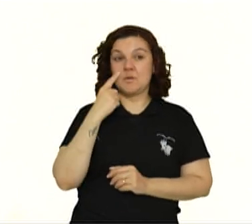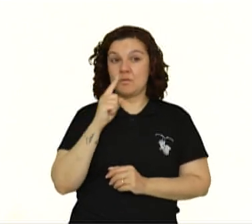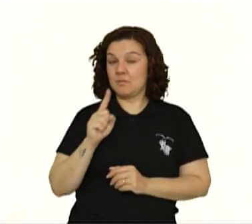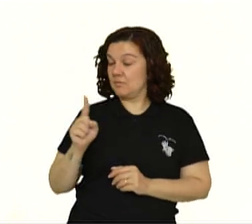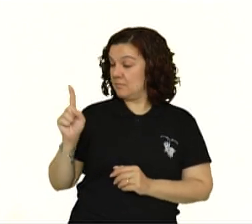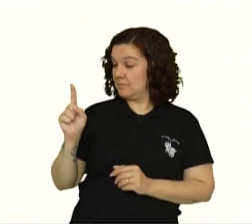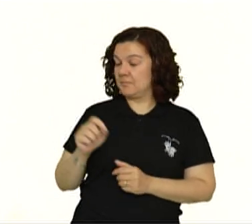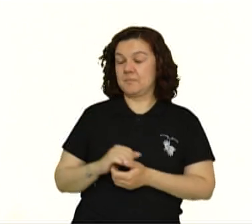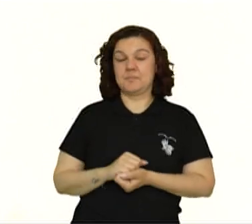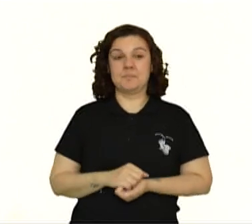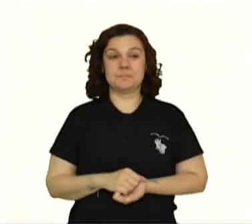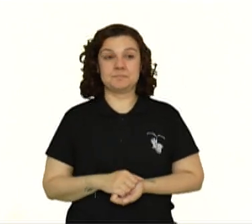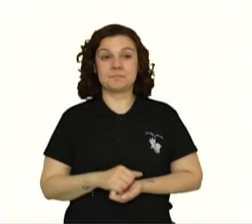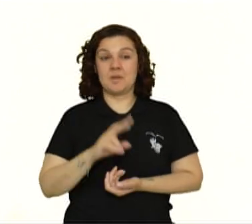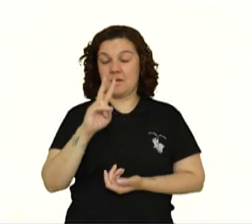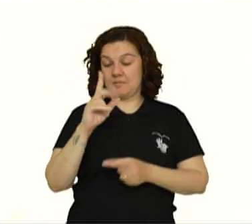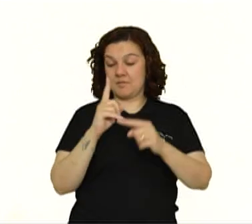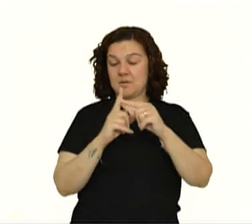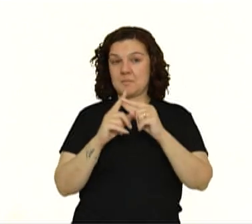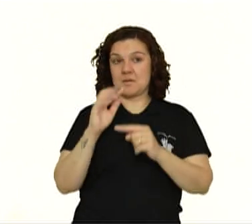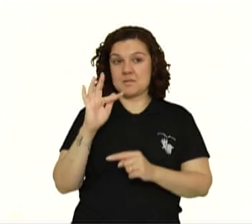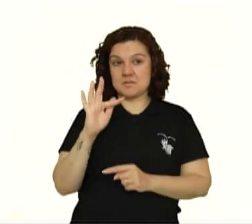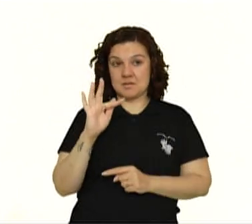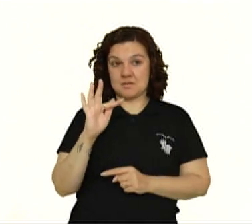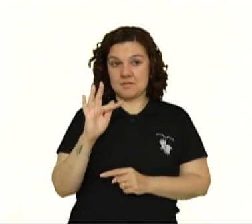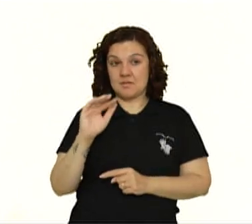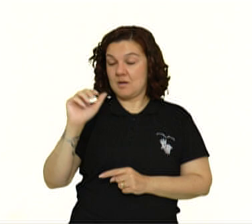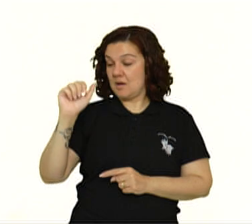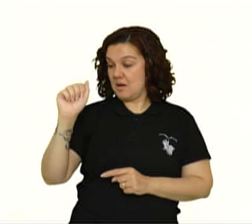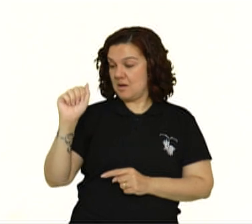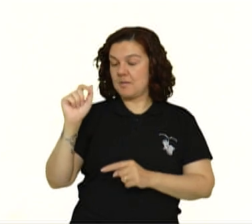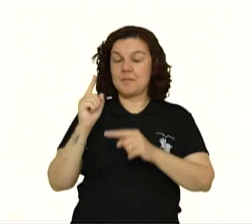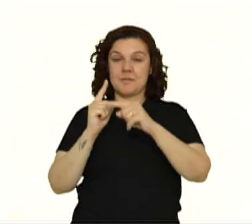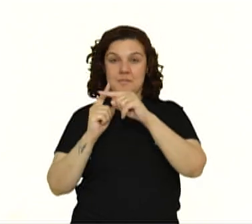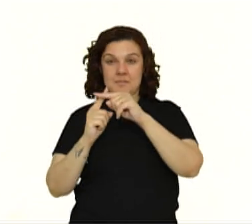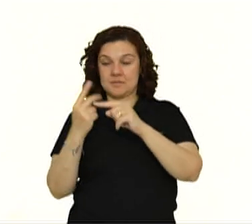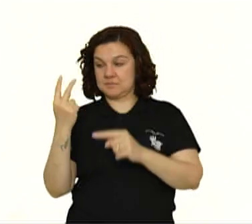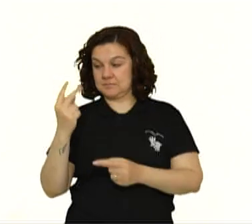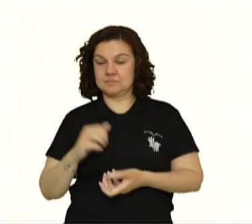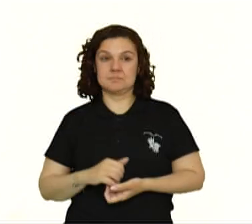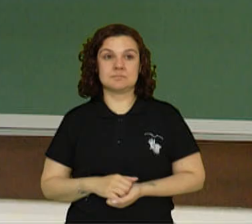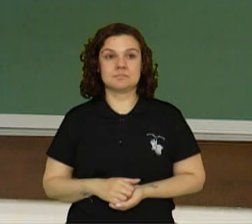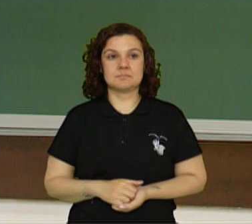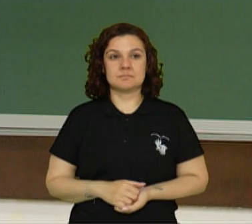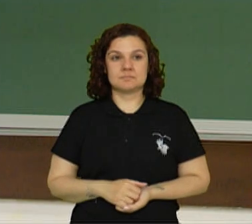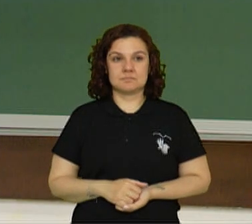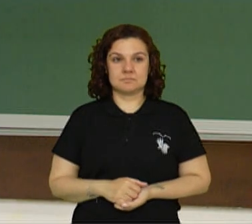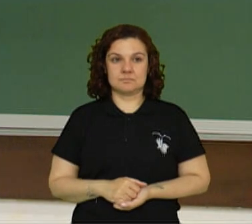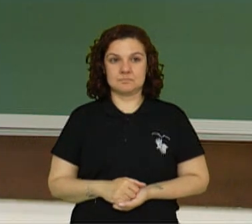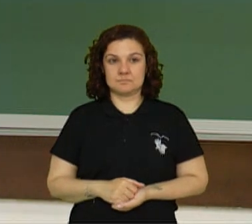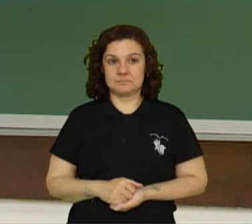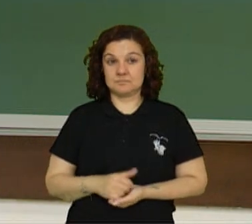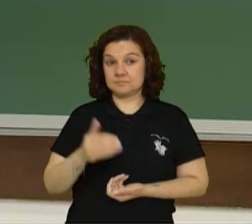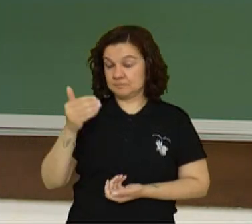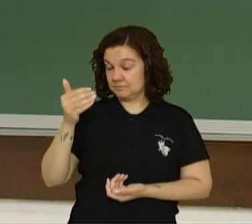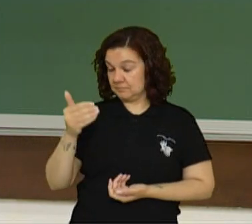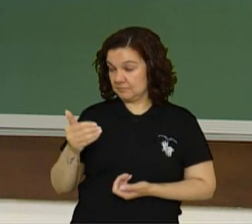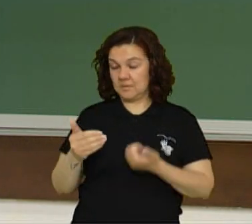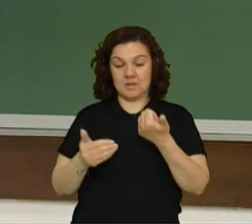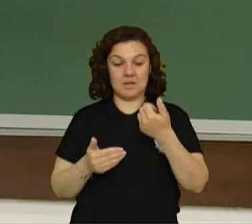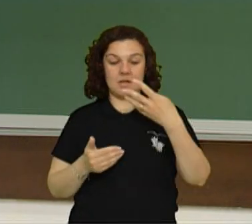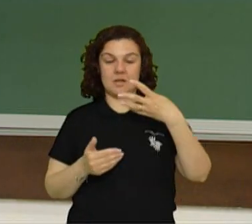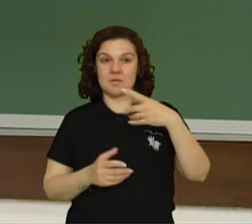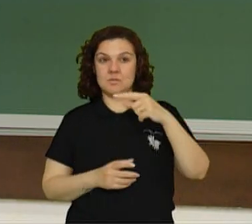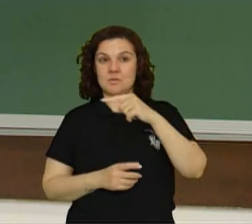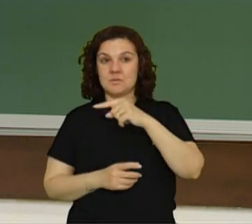Vértices mais faces, arestas que eu quero, mais 2. Somando aqui,